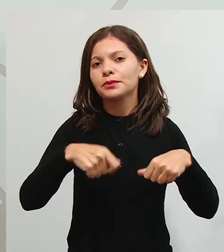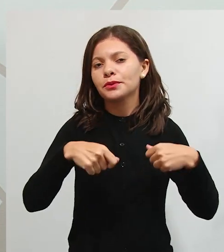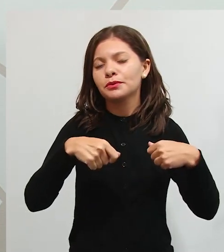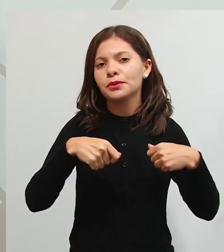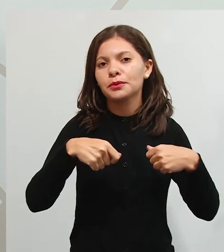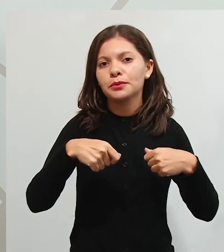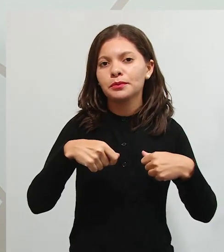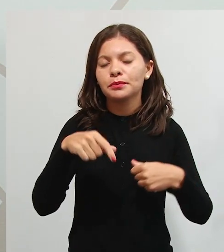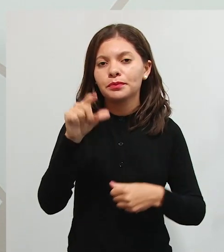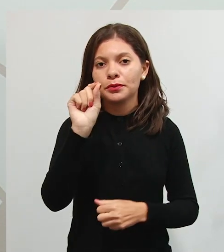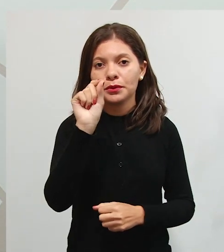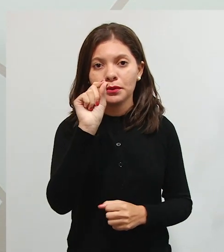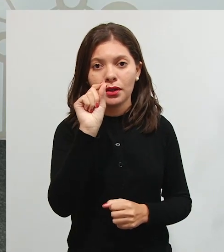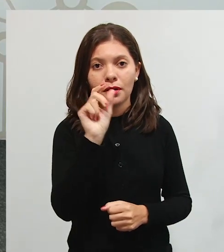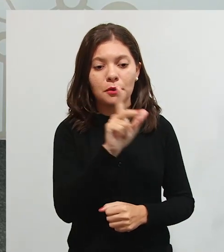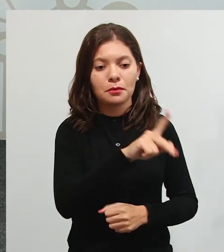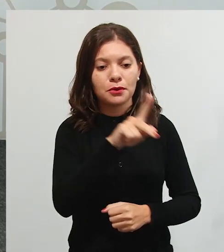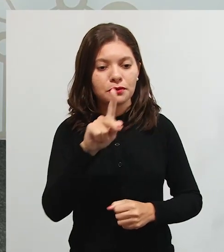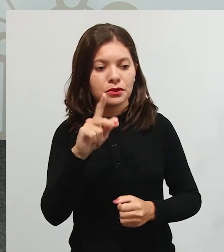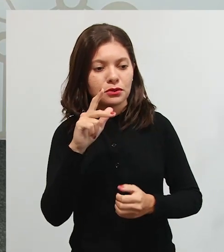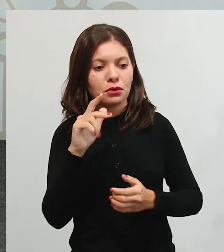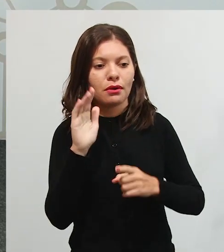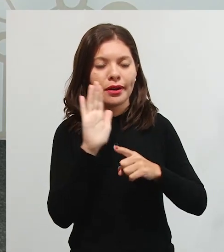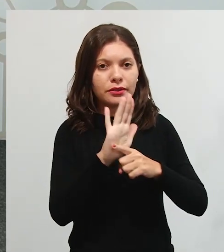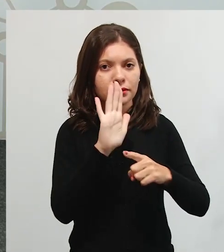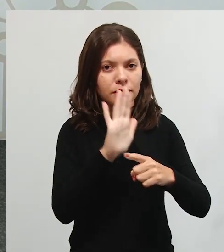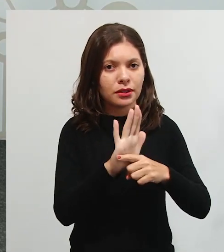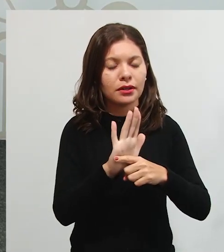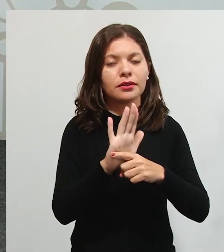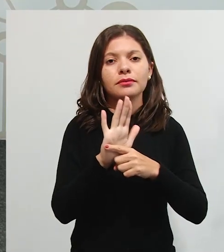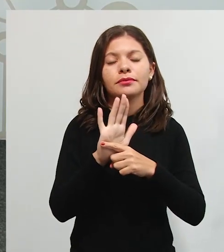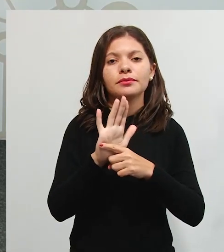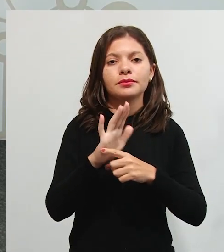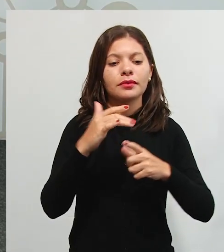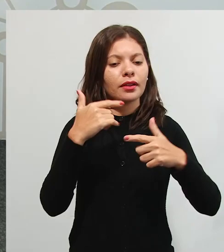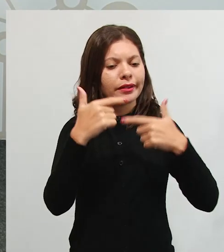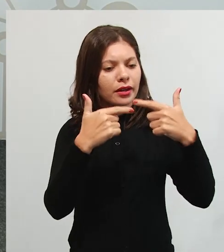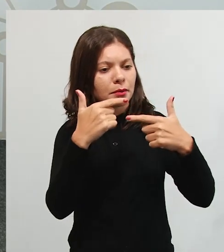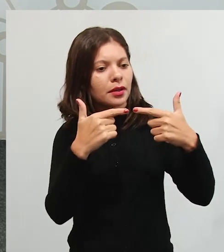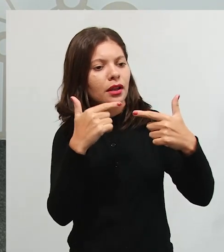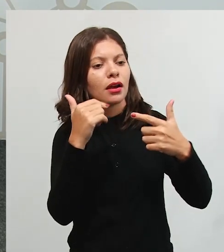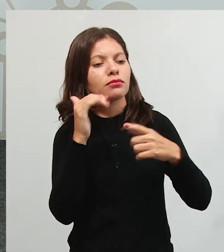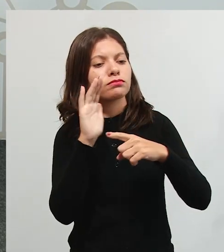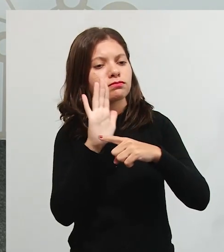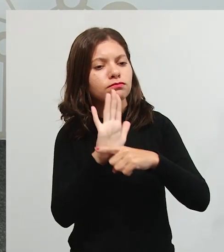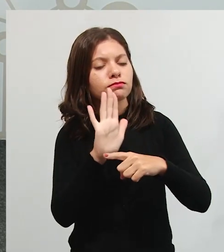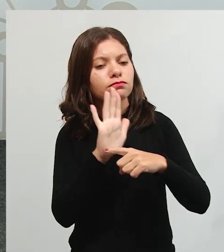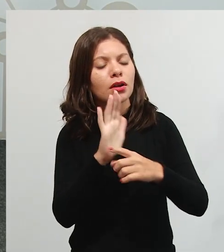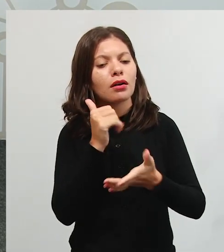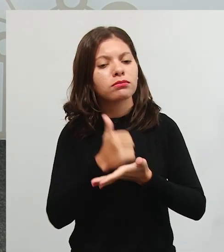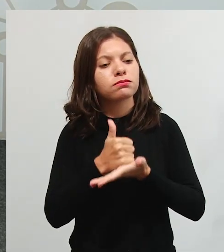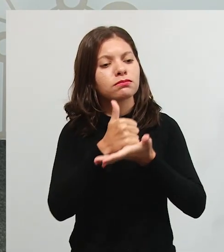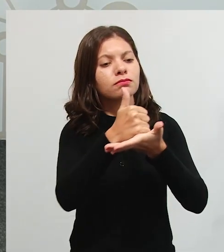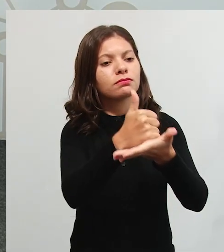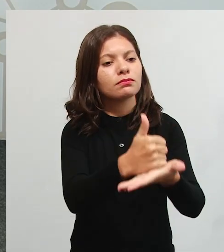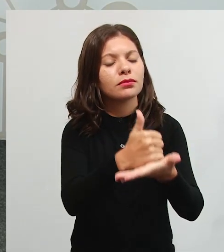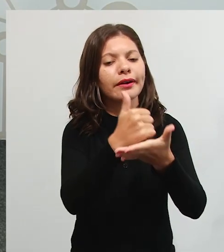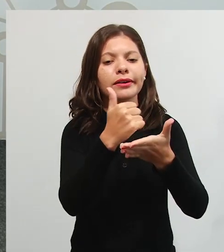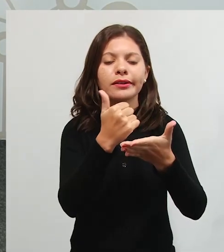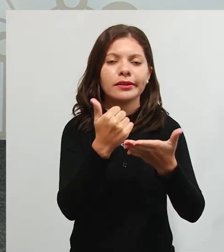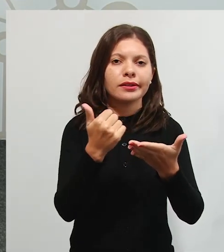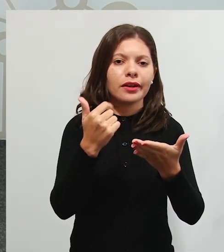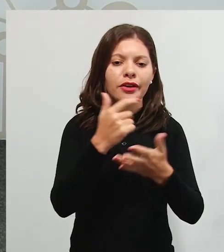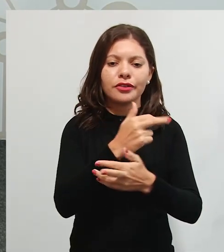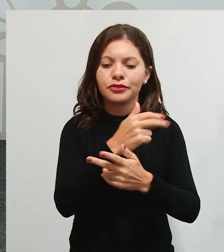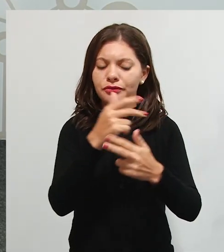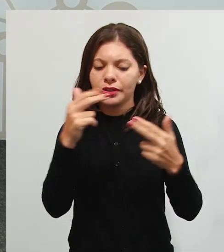possibilidades do professor intermediar, do professor trabalhar com essas situações que vão variar